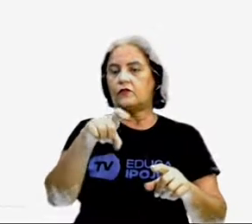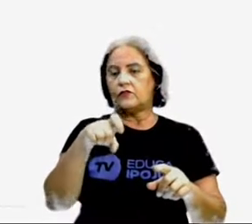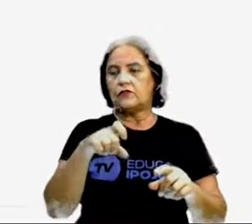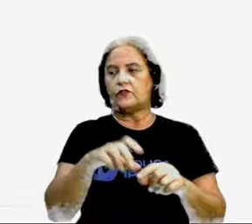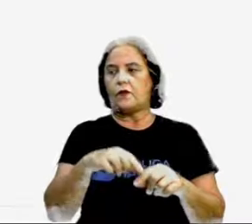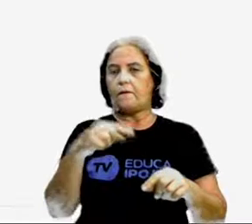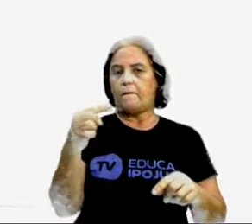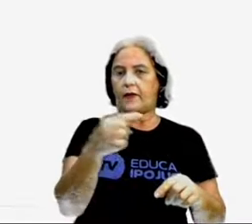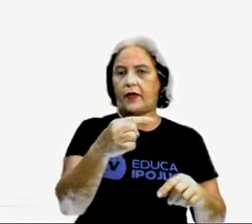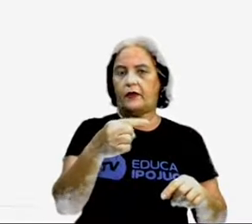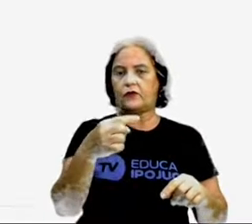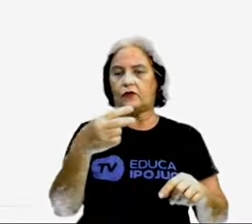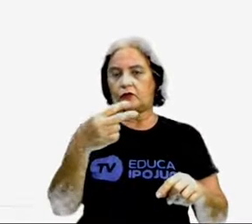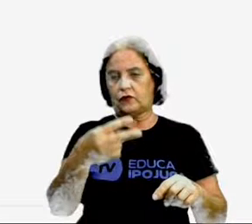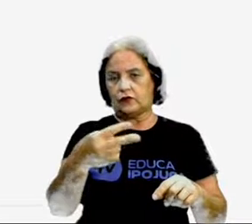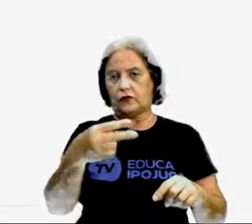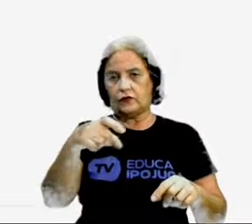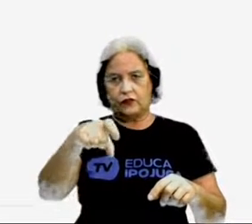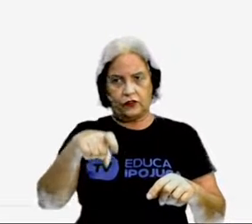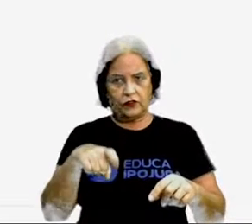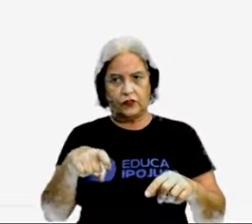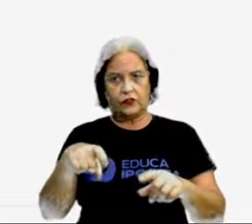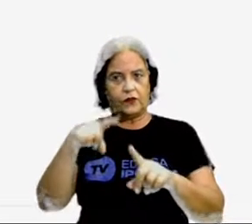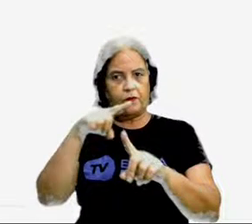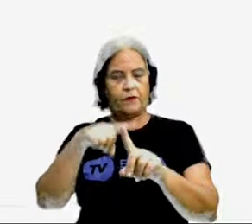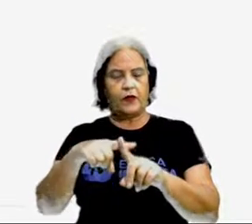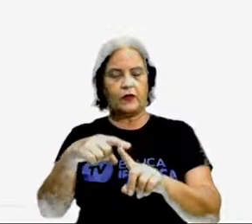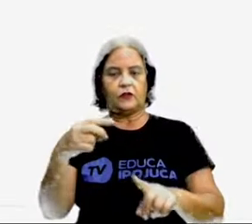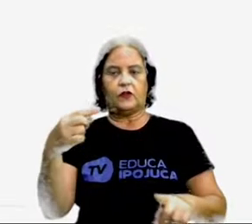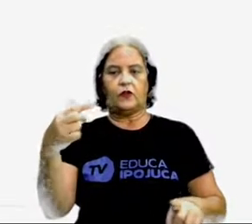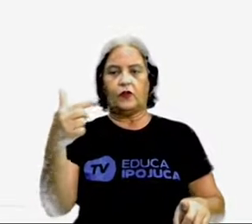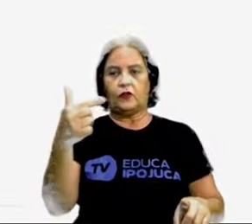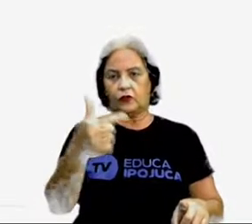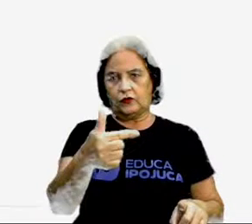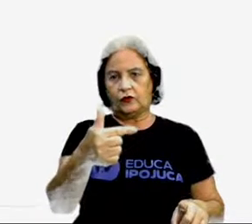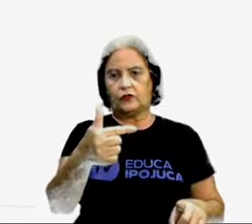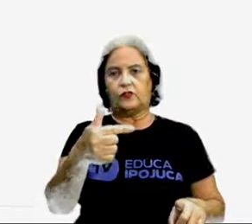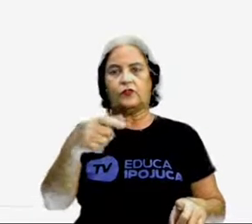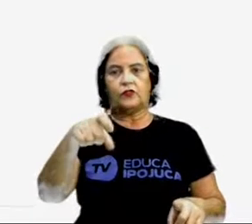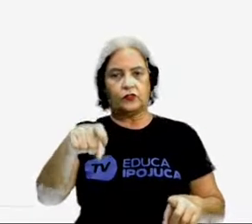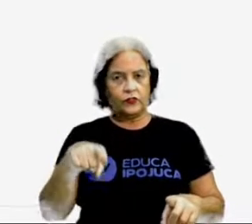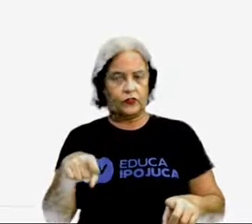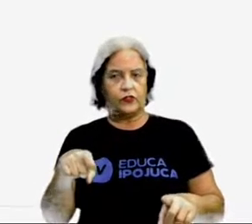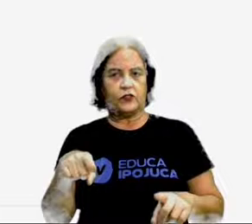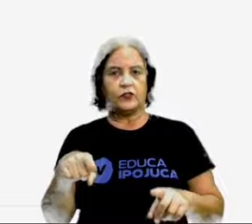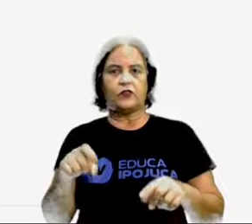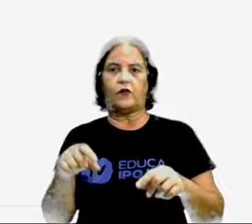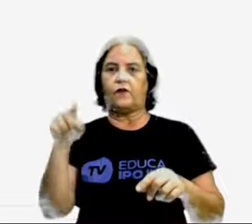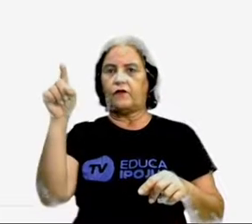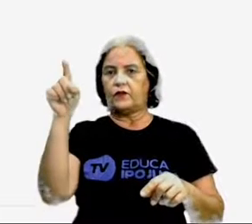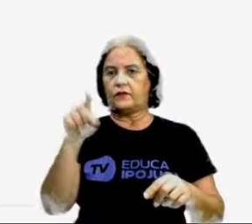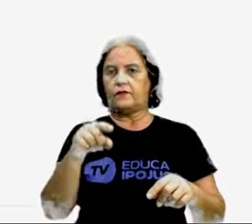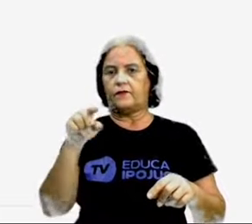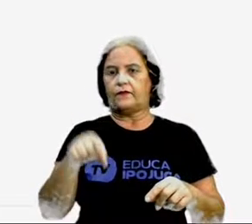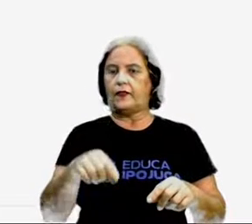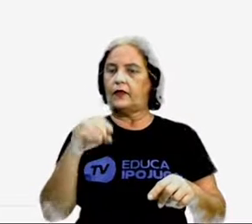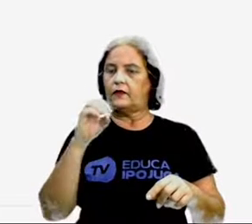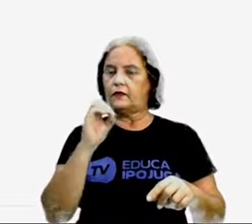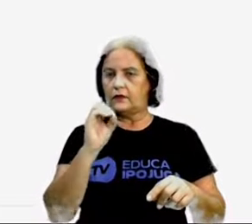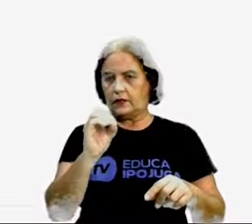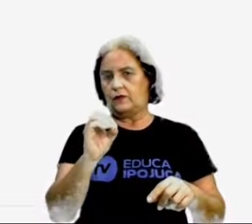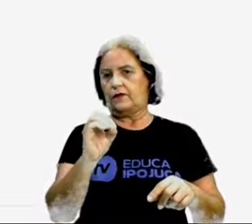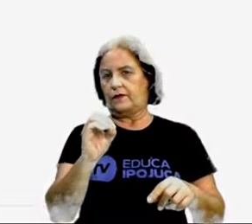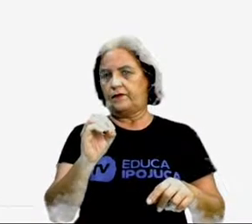2x, posso eliminar. Vocês sabem que sinais iguais, o mesmo número que sinais iguais, é igual a zero. Esse termo